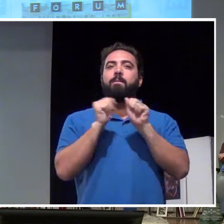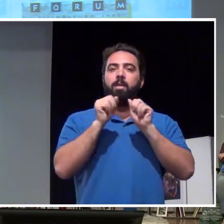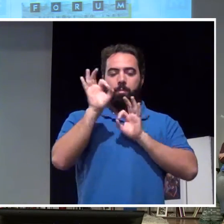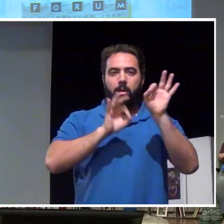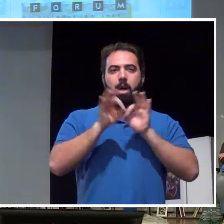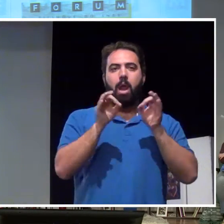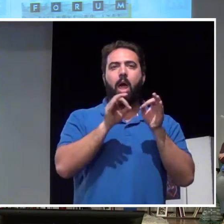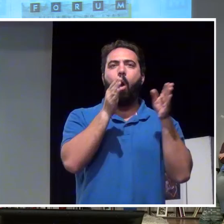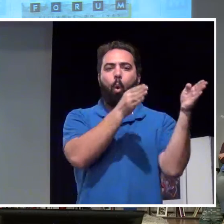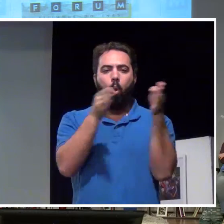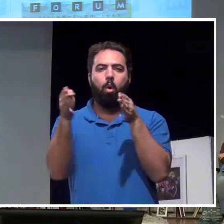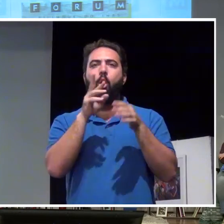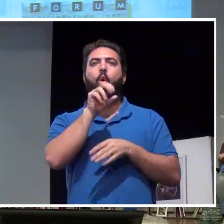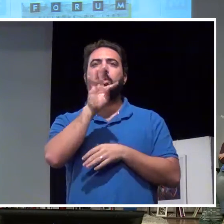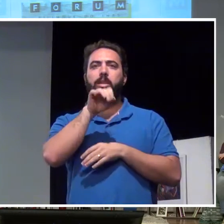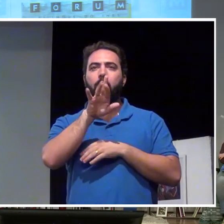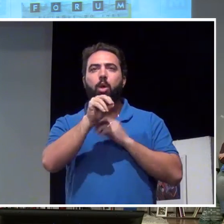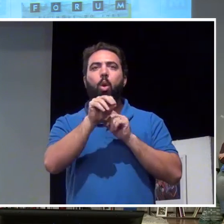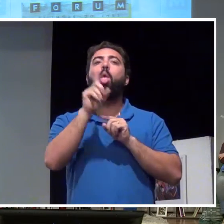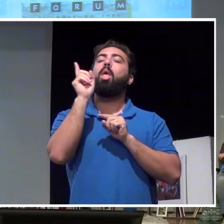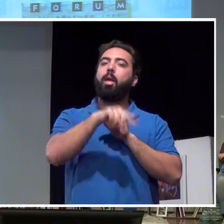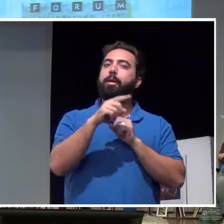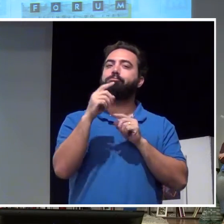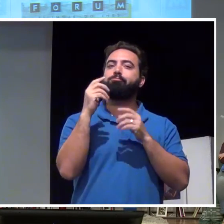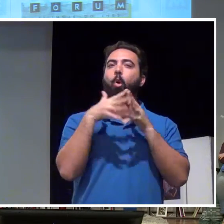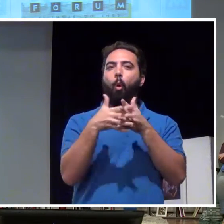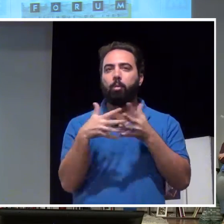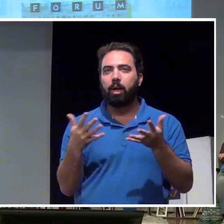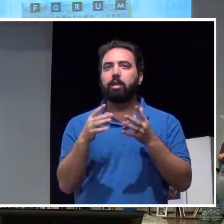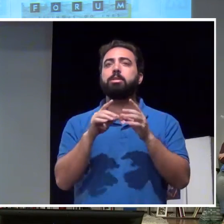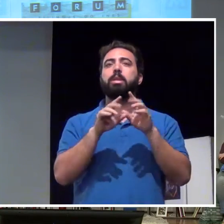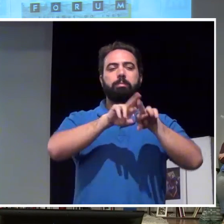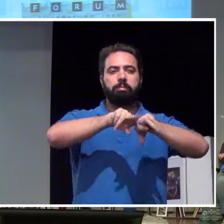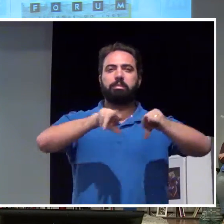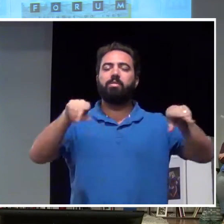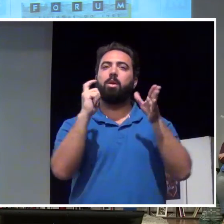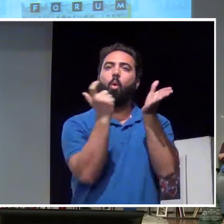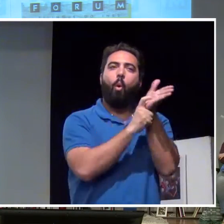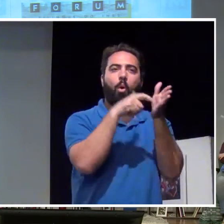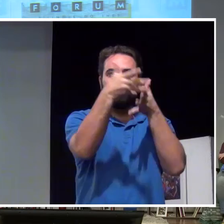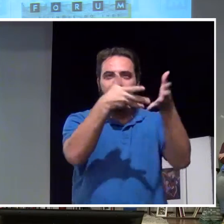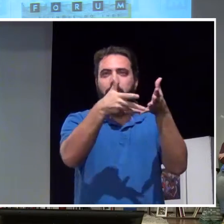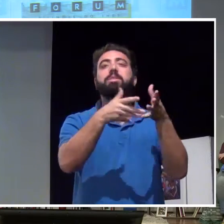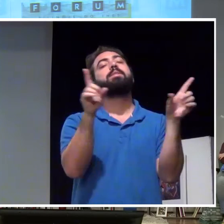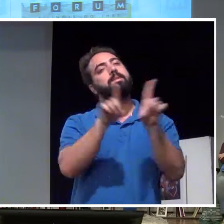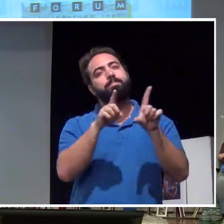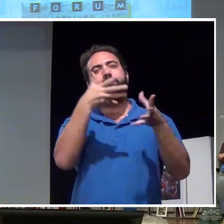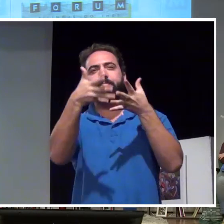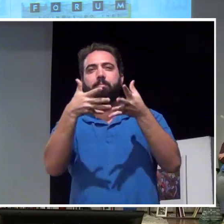em glosas ou glossinais é difícil também. Então, imagina, uma monografia em Libras, ela